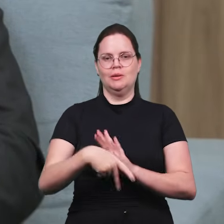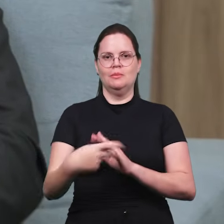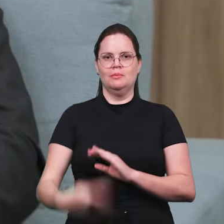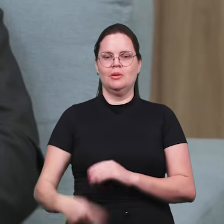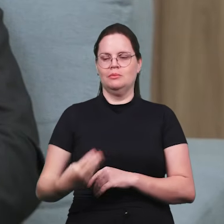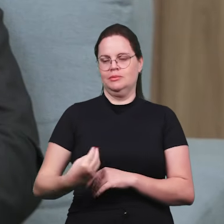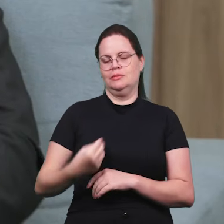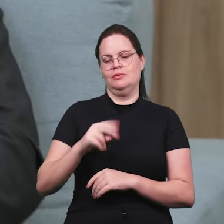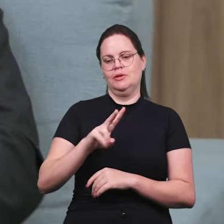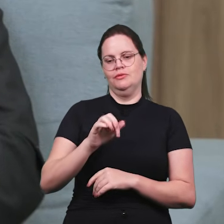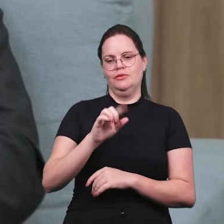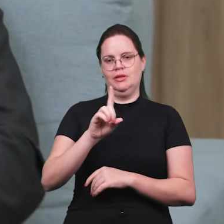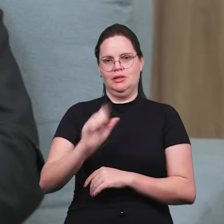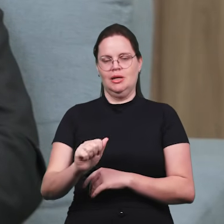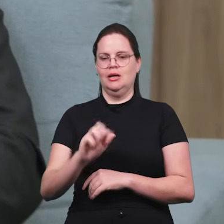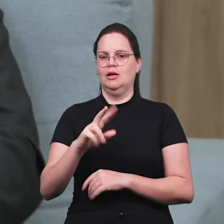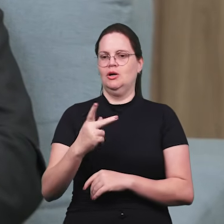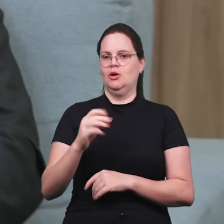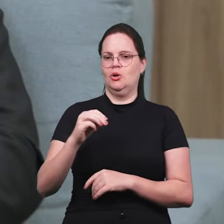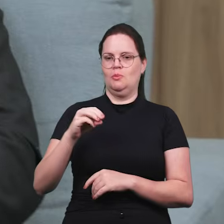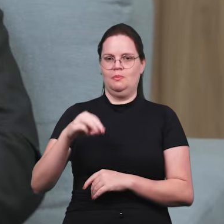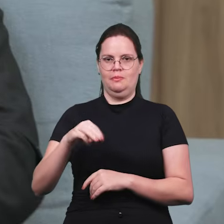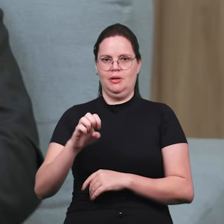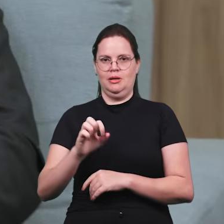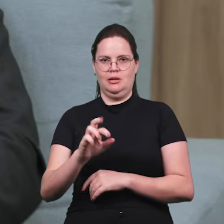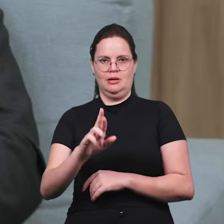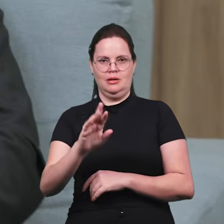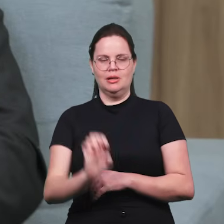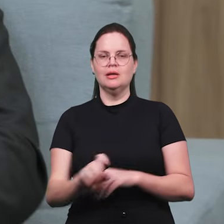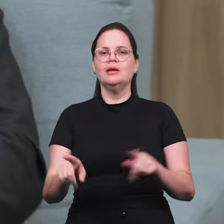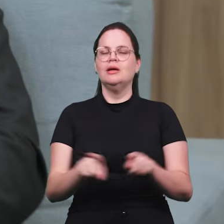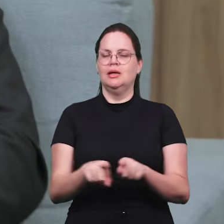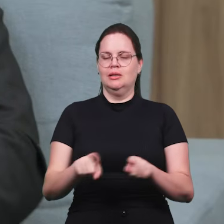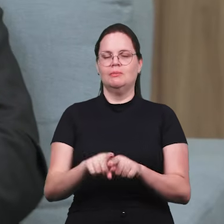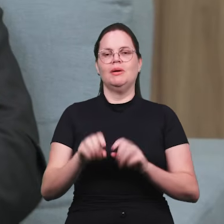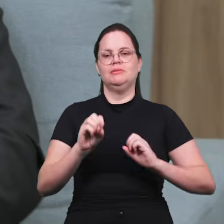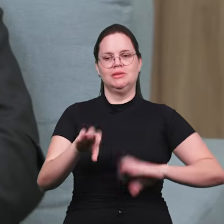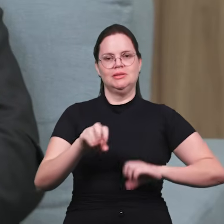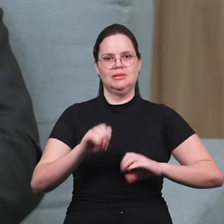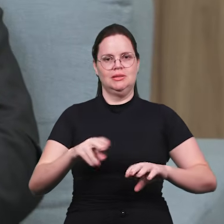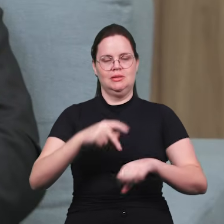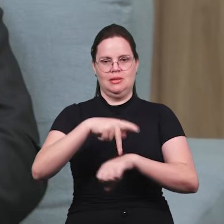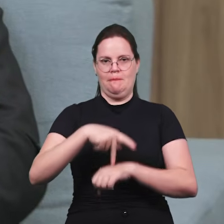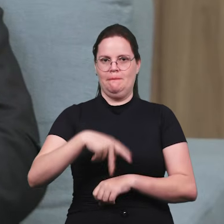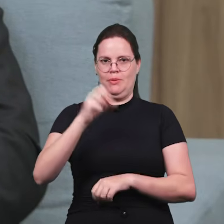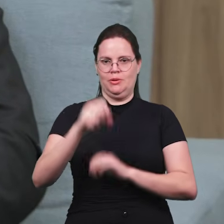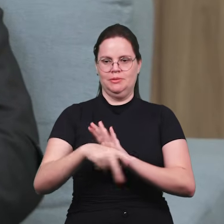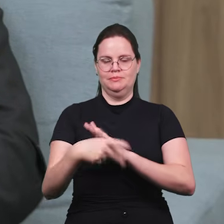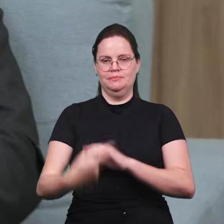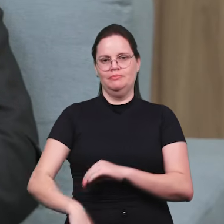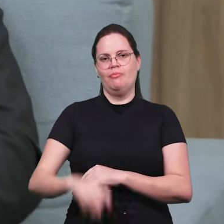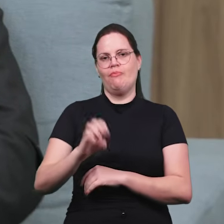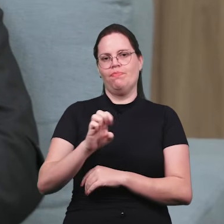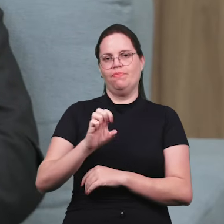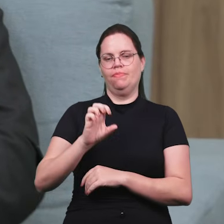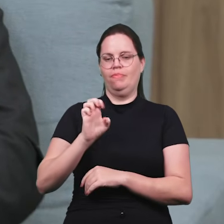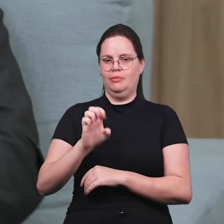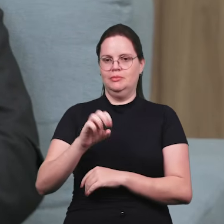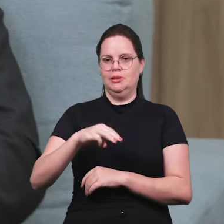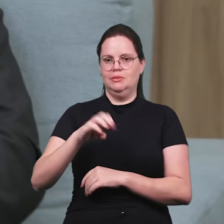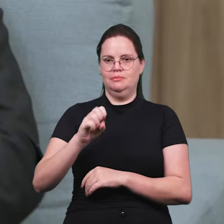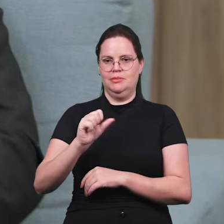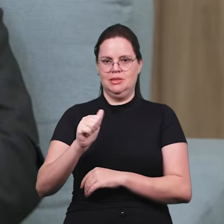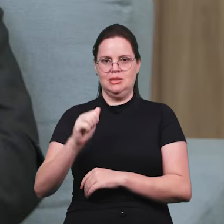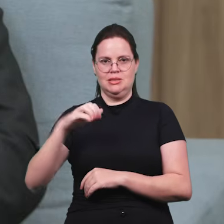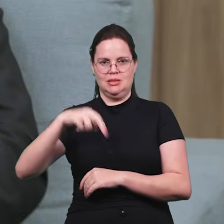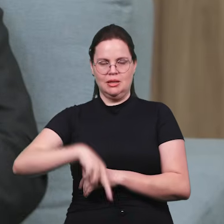Care, docente dos cursos de pós-graduação também na EMESCAM. E também nós temos aqui o pastor Diogo